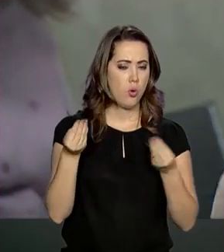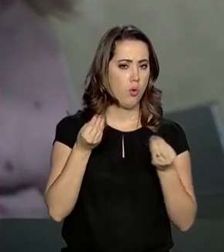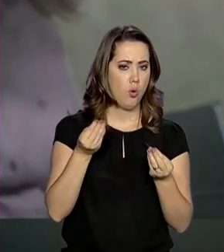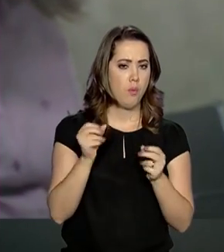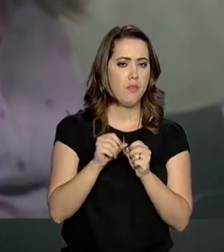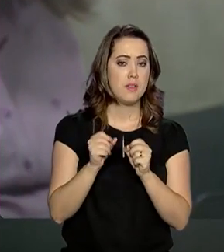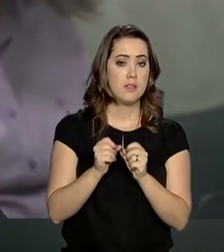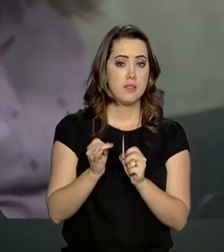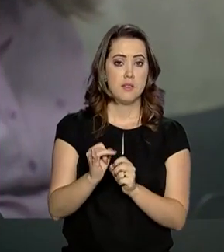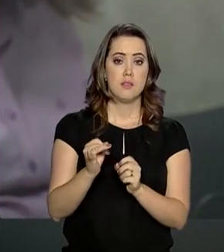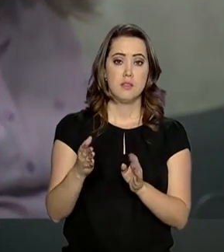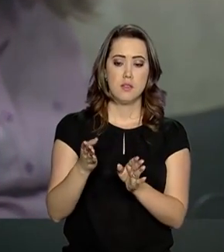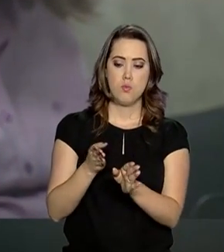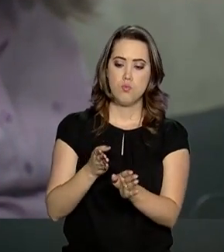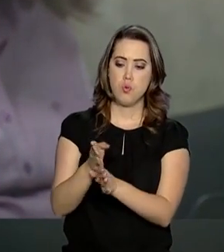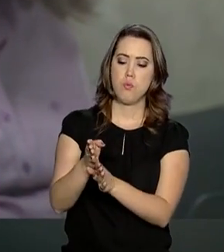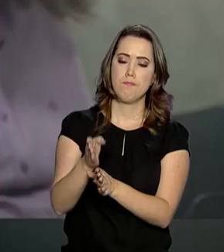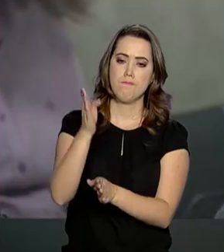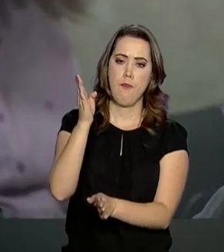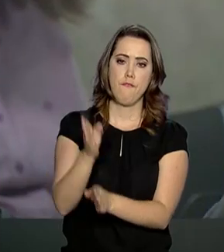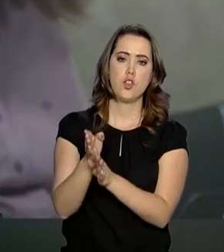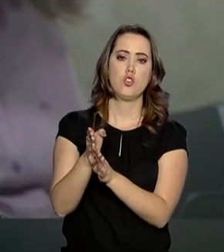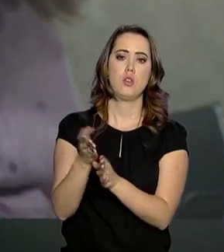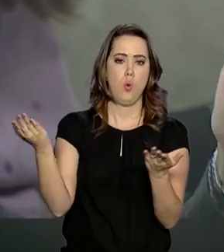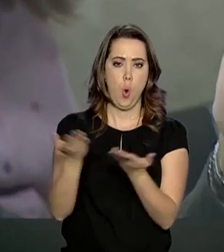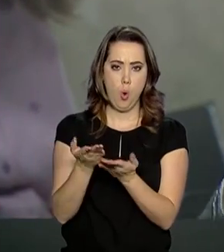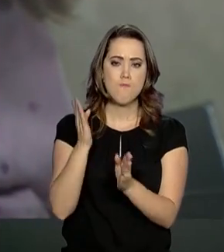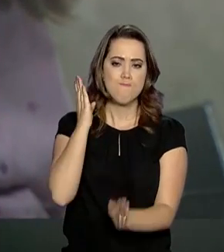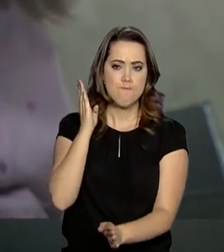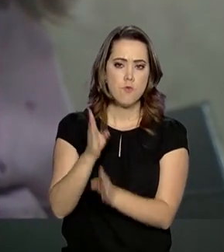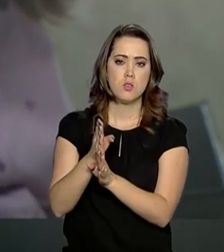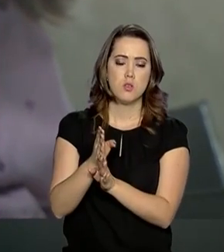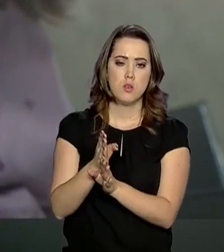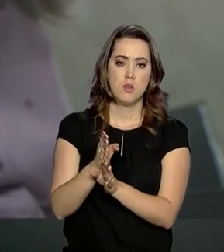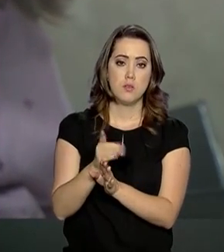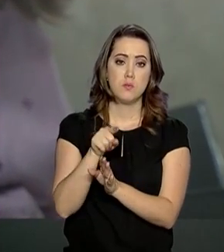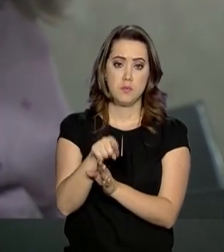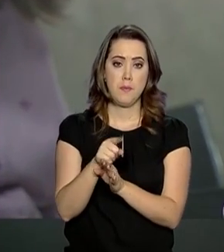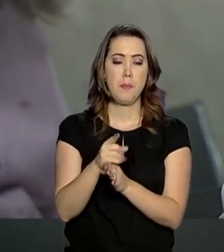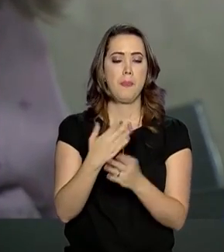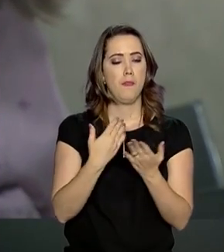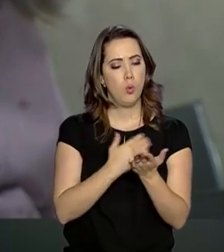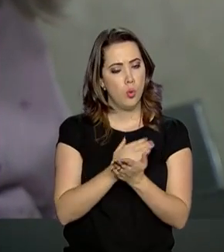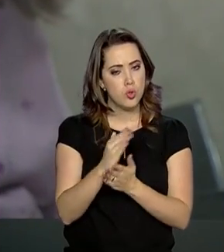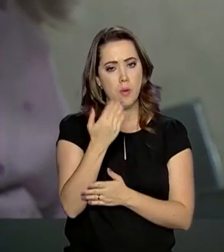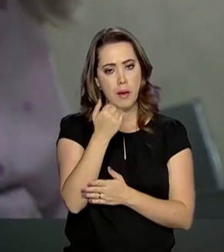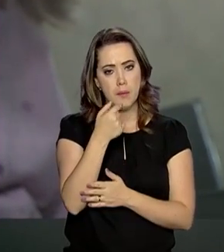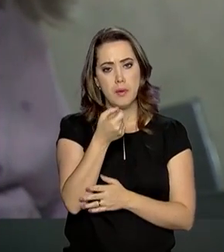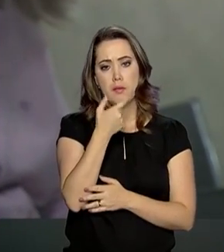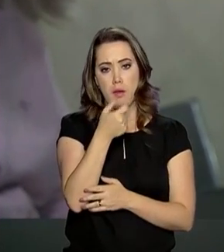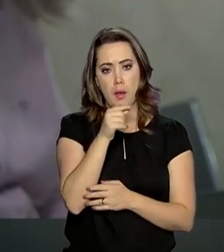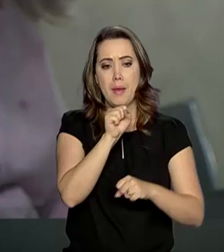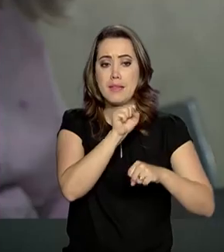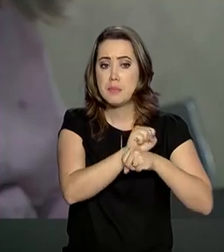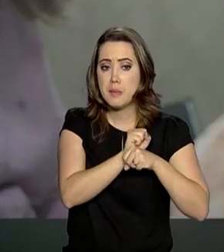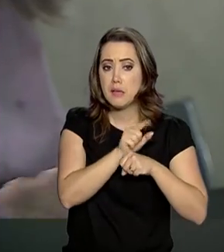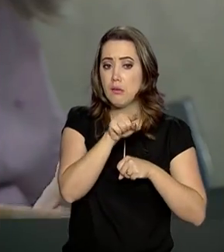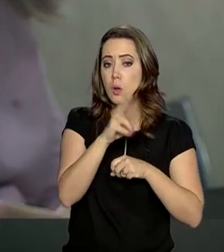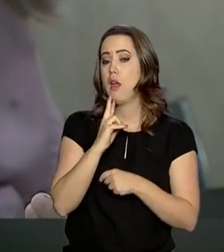forma total hoje os alimentos e medicamentos serão levados da mesma maneira até Roraima e ficarão lá